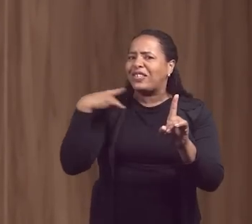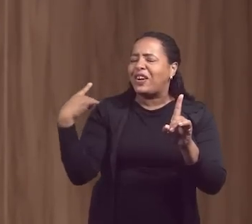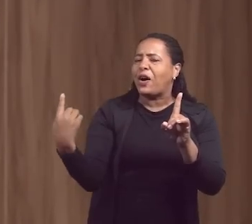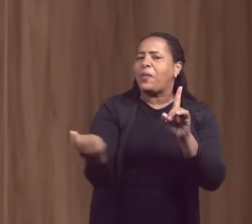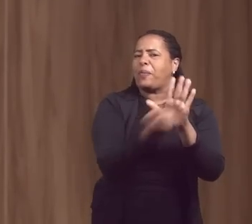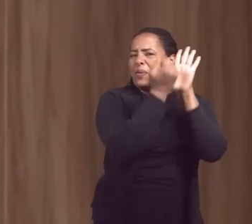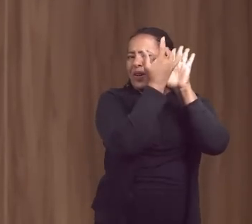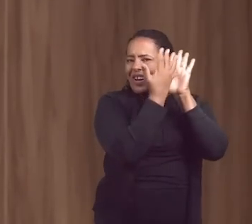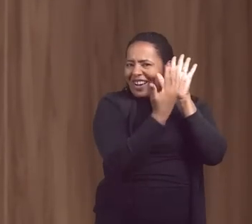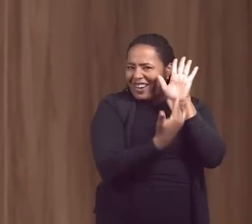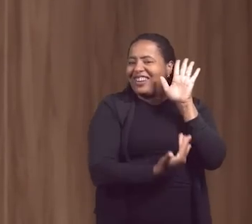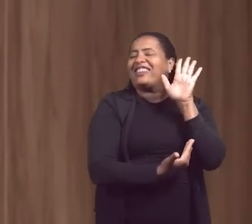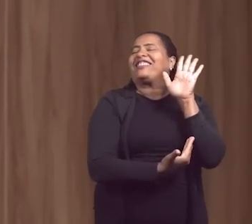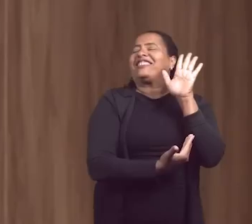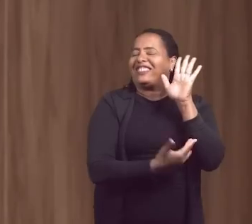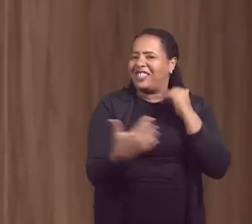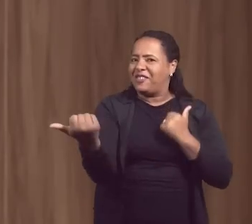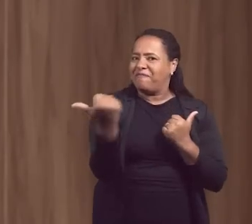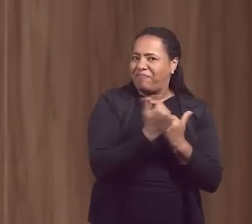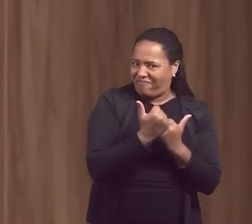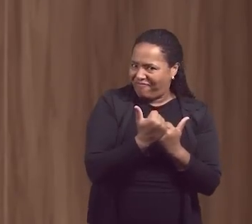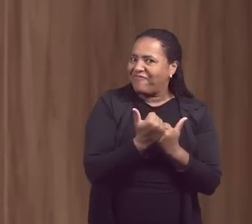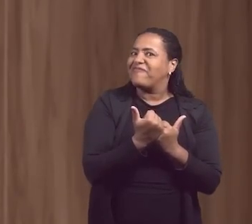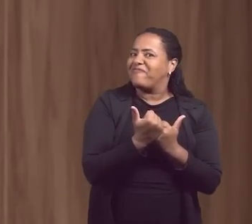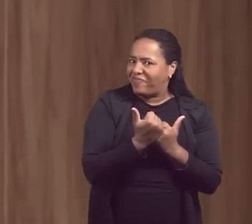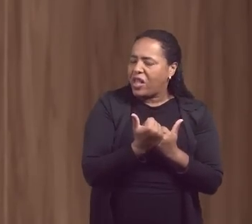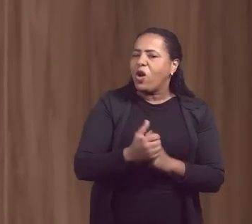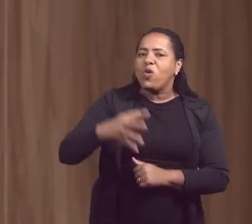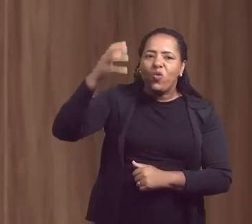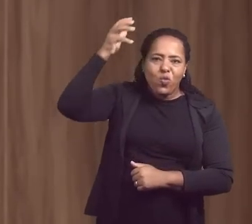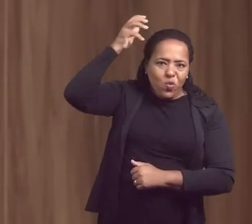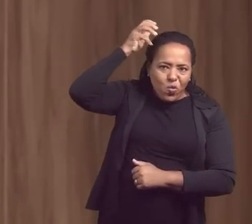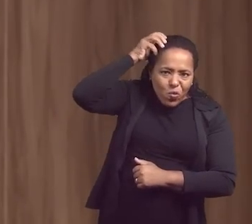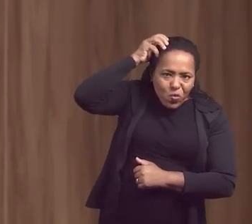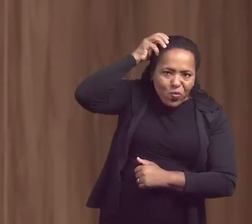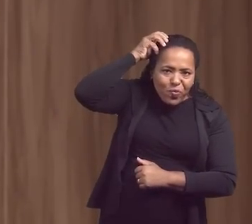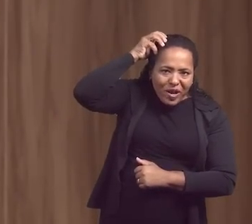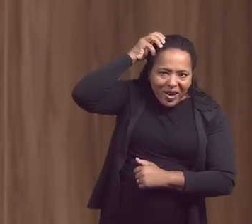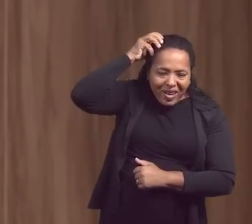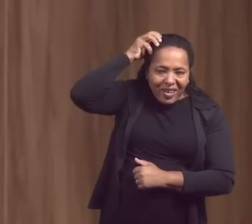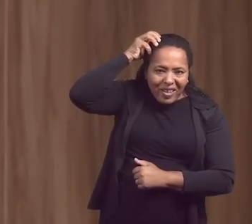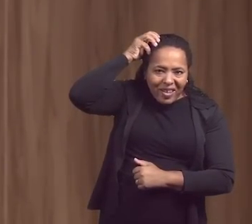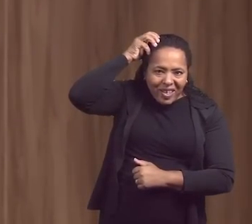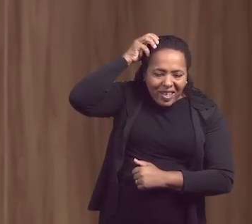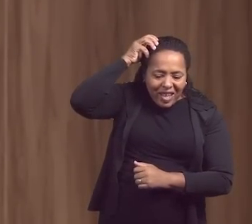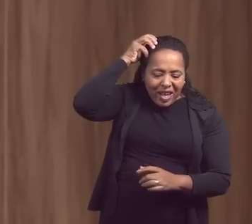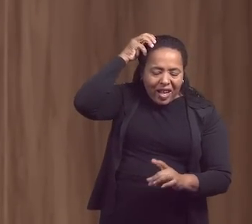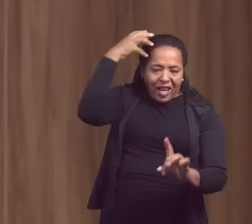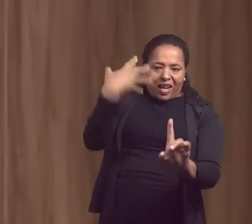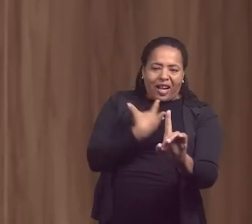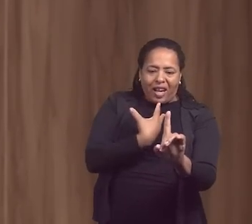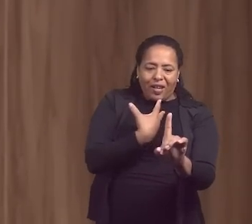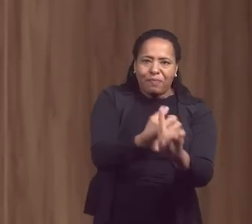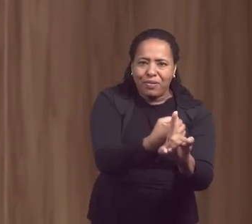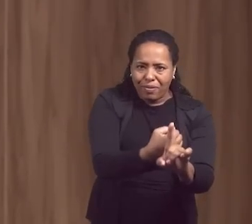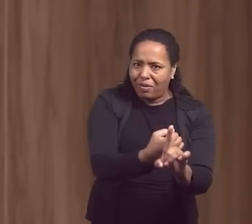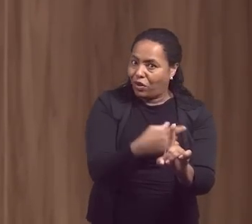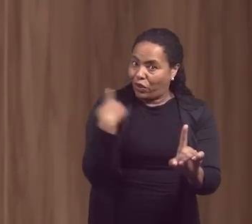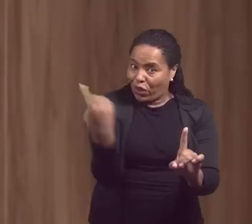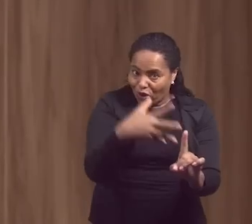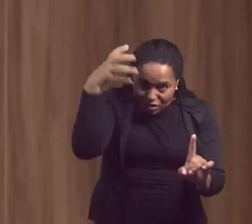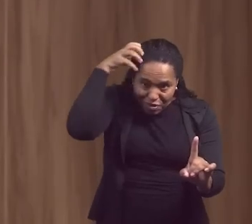nós. Jesus Cristo morreu por nós. Então, tem uma culpa que saiu de sobre a nossa vida. Mas somos